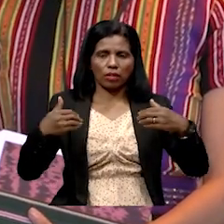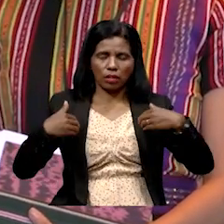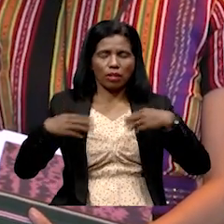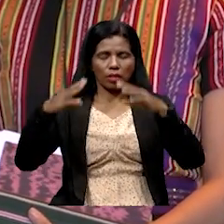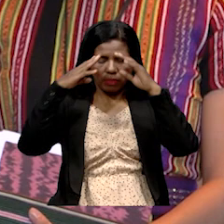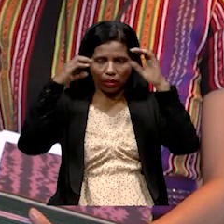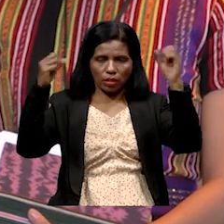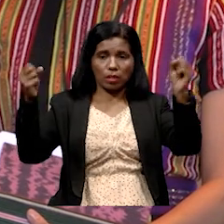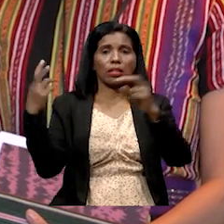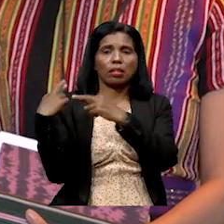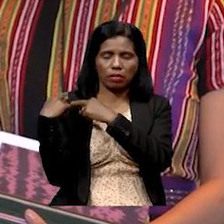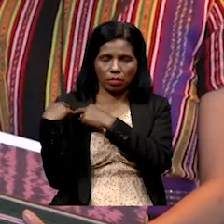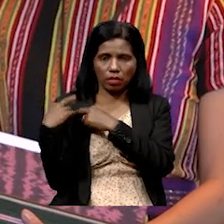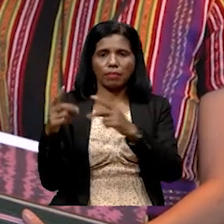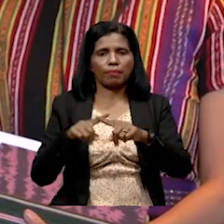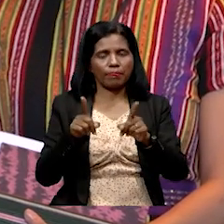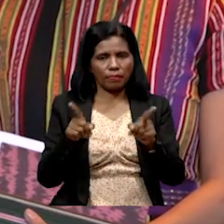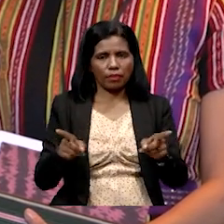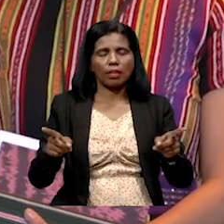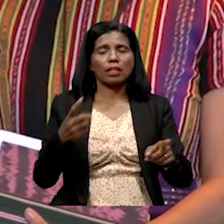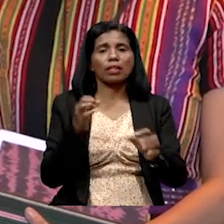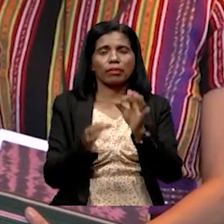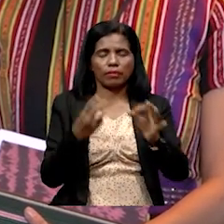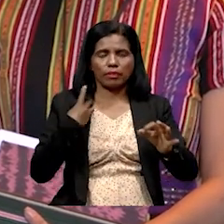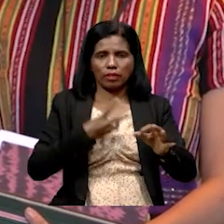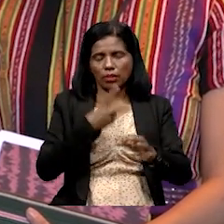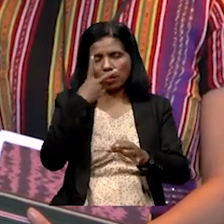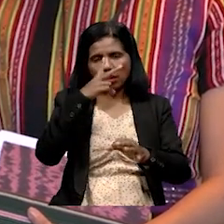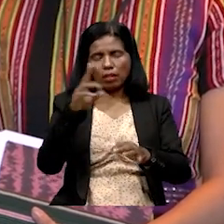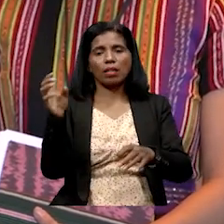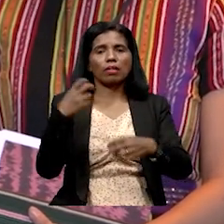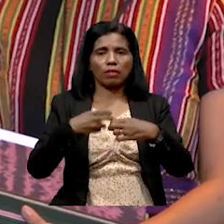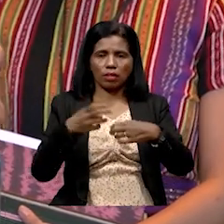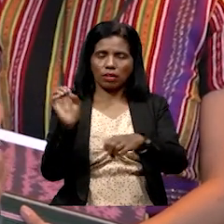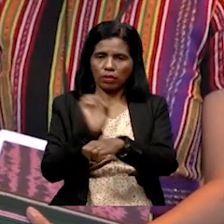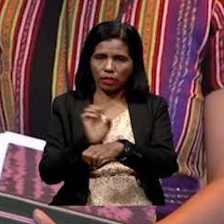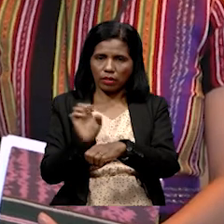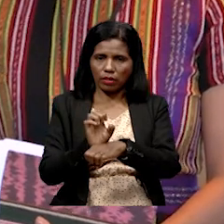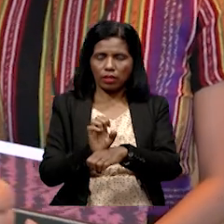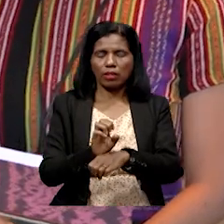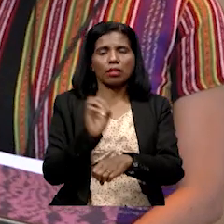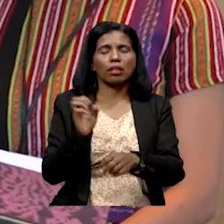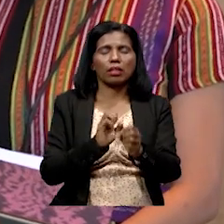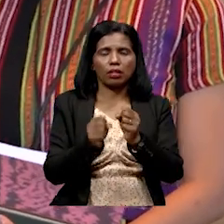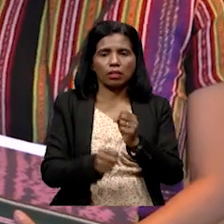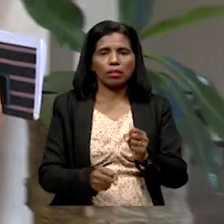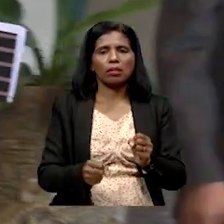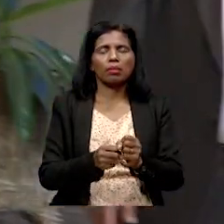ne ma ve quando itare crisi economica Roma, crisi sociale, crisi